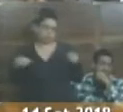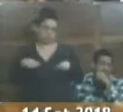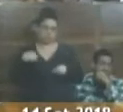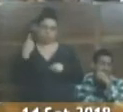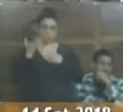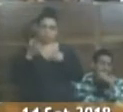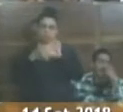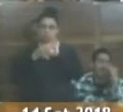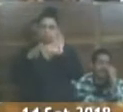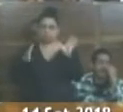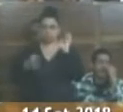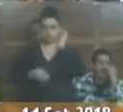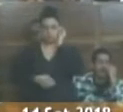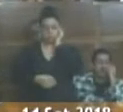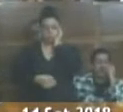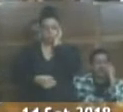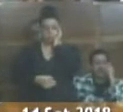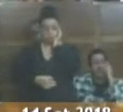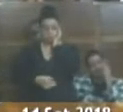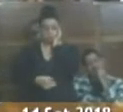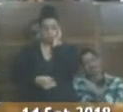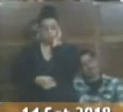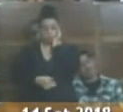sua disposição. Tá bom? Muito obrigado.